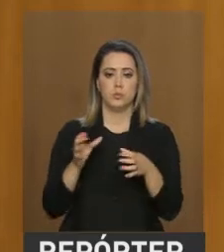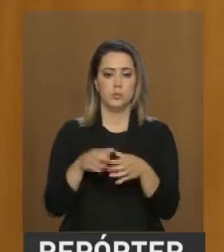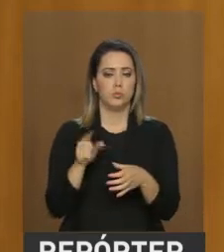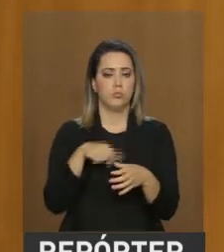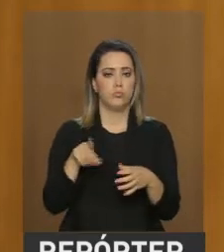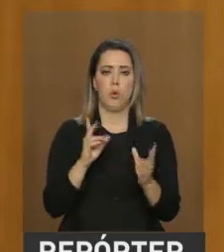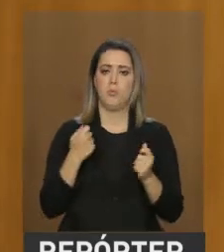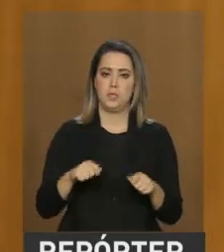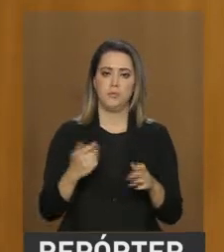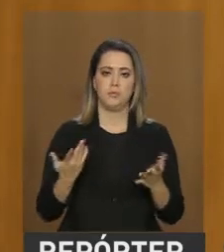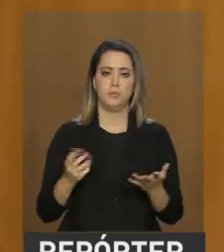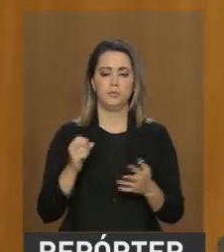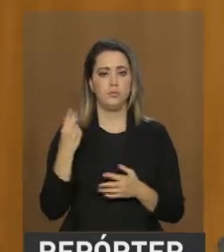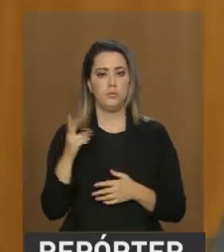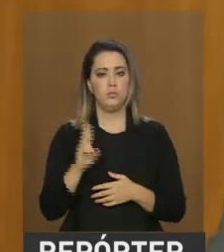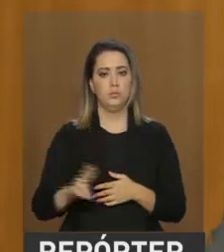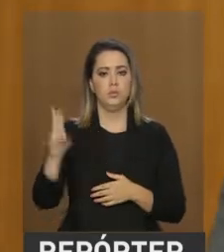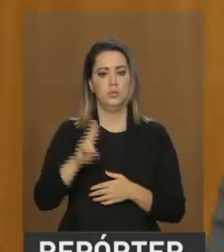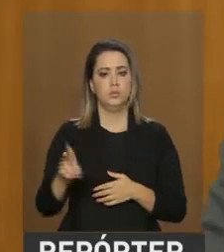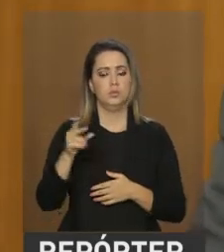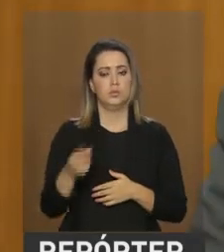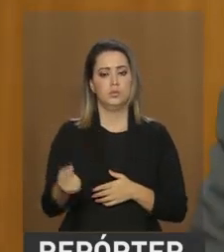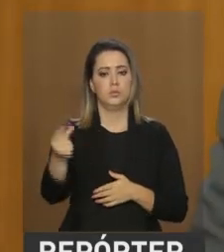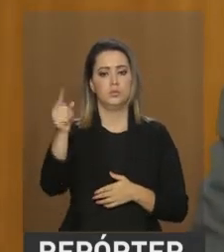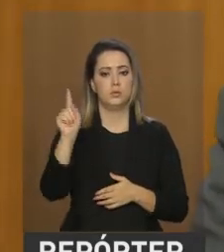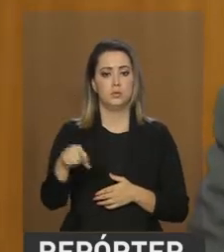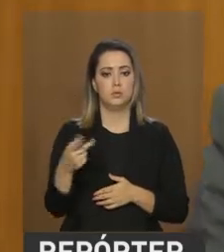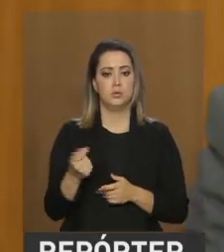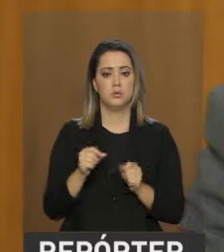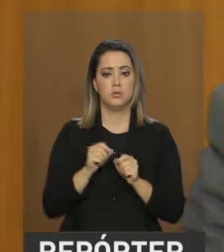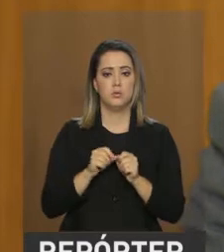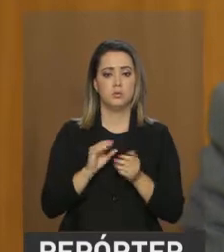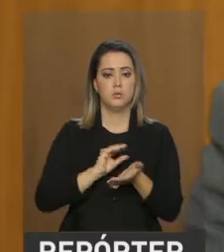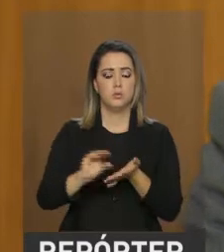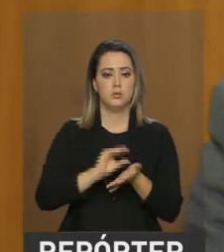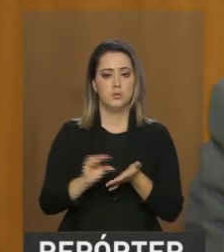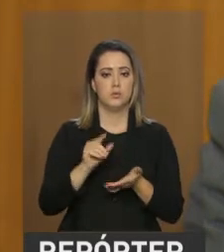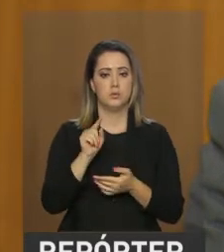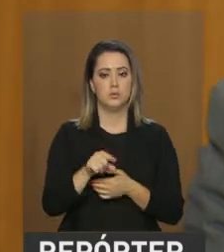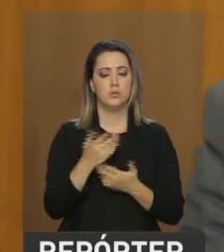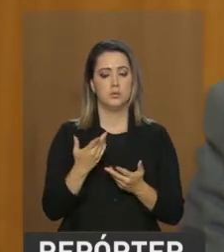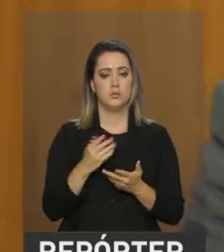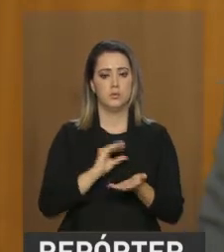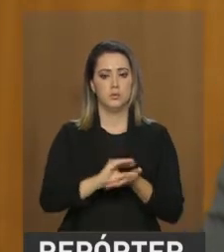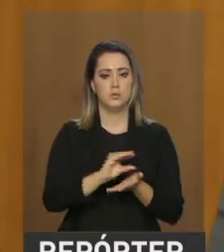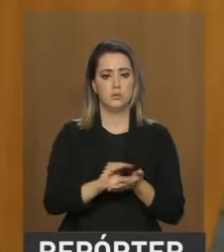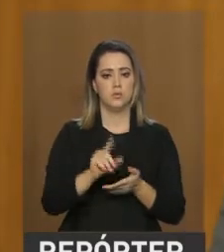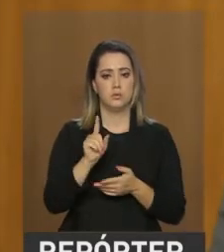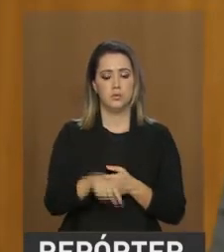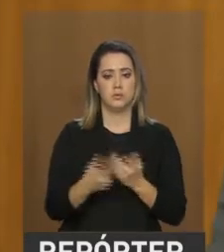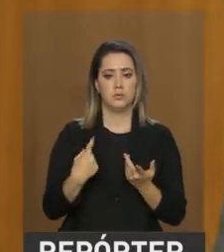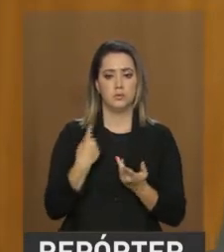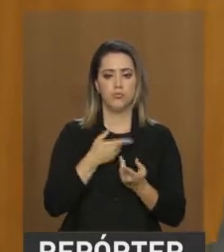mercado ou utilizou desse dinheiro para fazer investimentos fazer investimentos ea